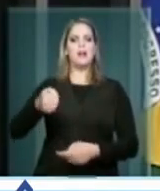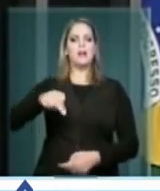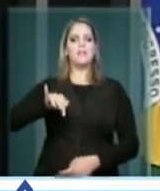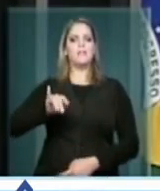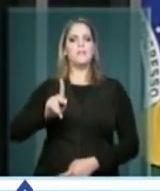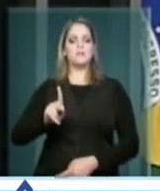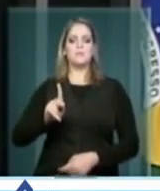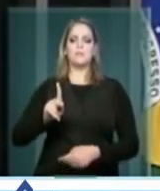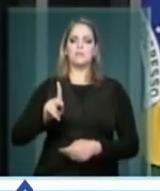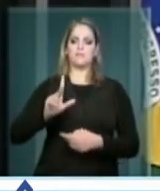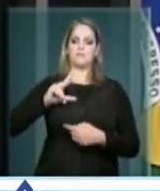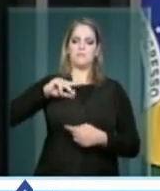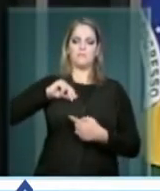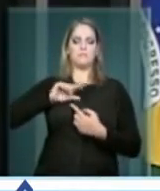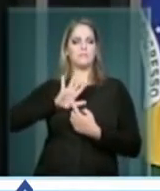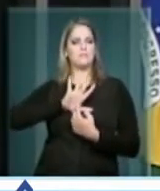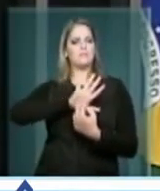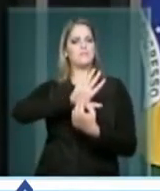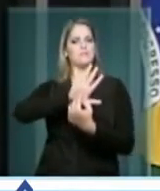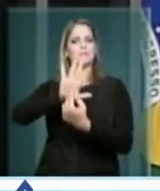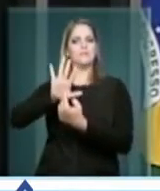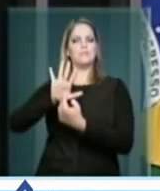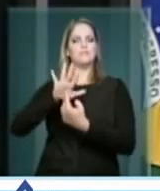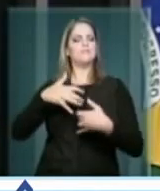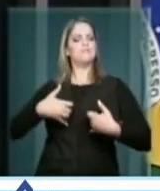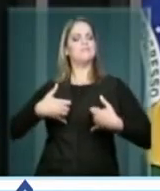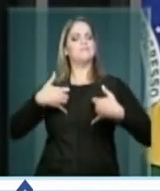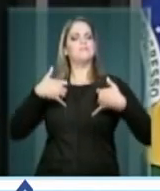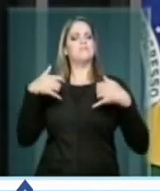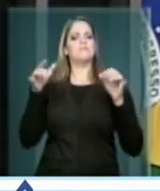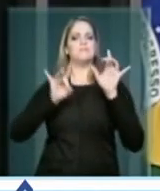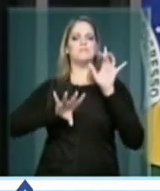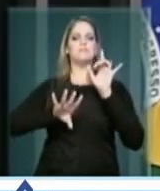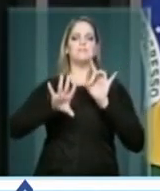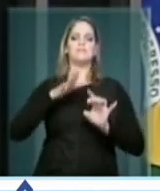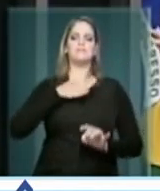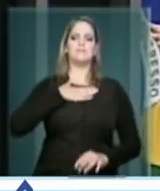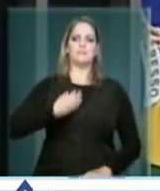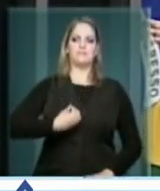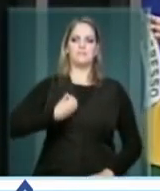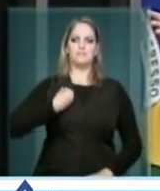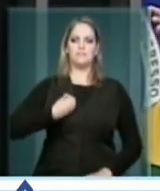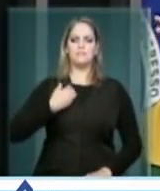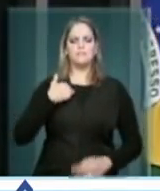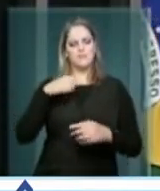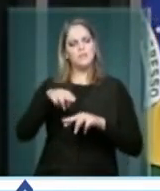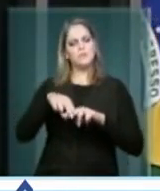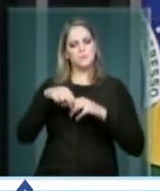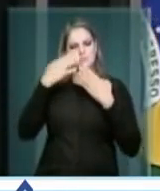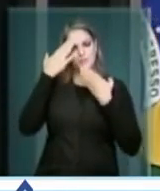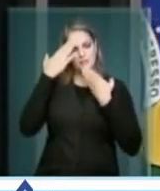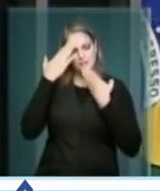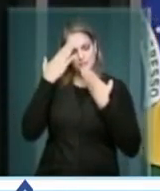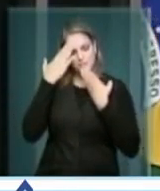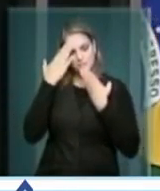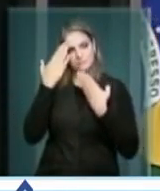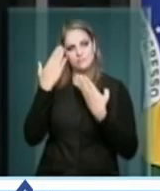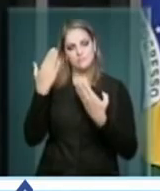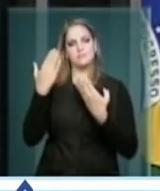isso enobrece e dignifica a minha vida pública. Portanto, mais uma vez, é o meu agradecimento pela sua homenagem